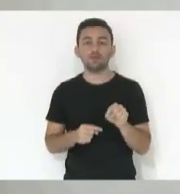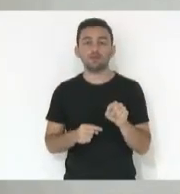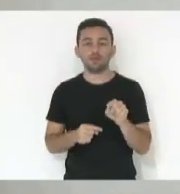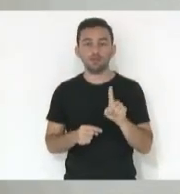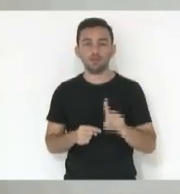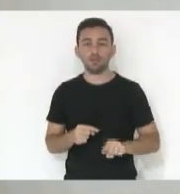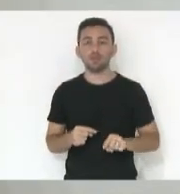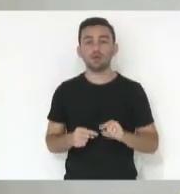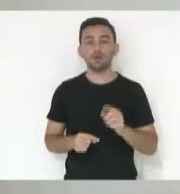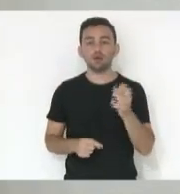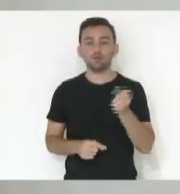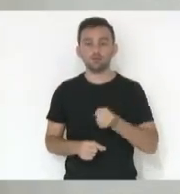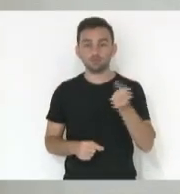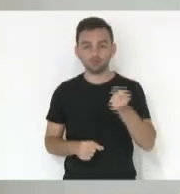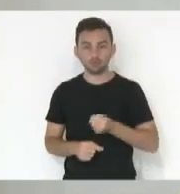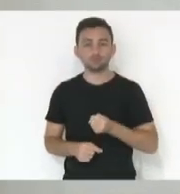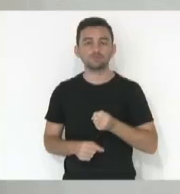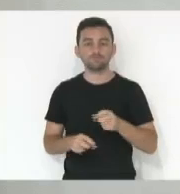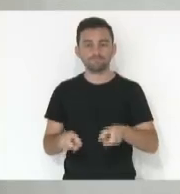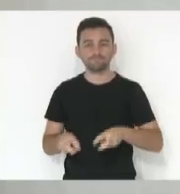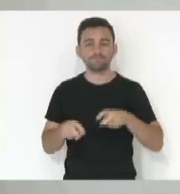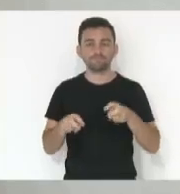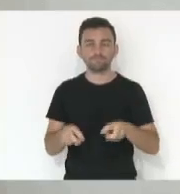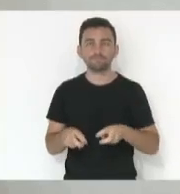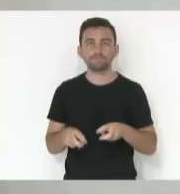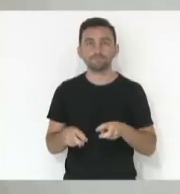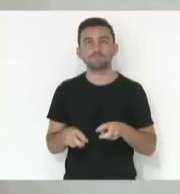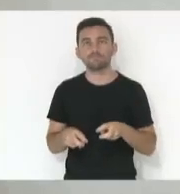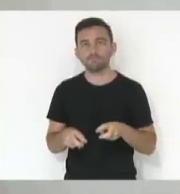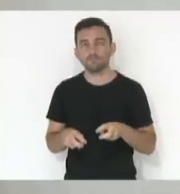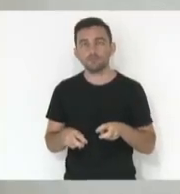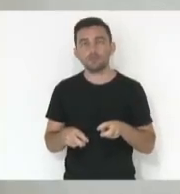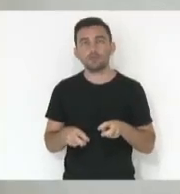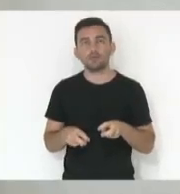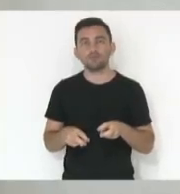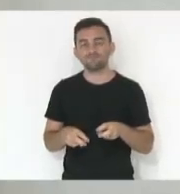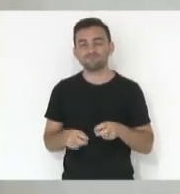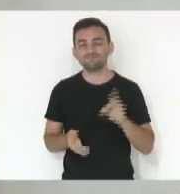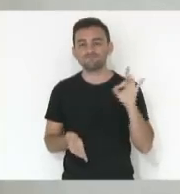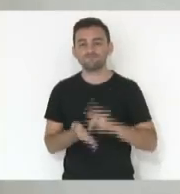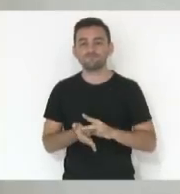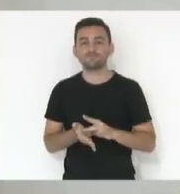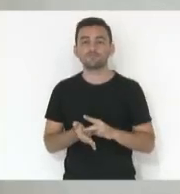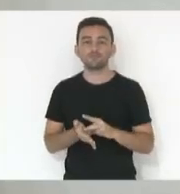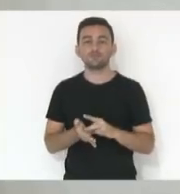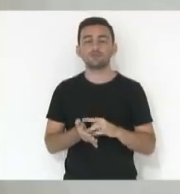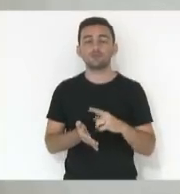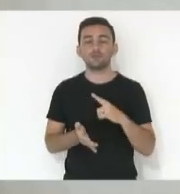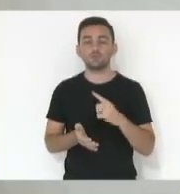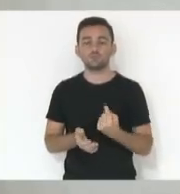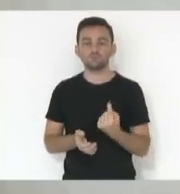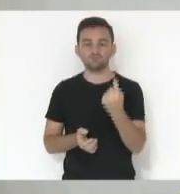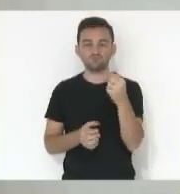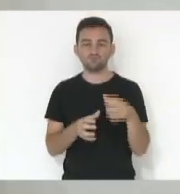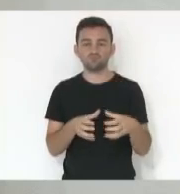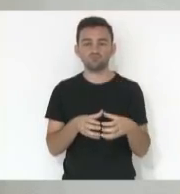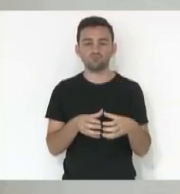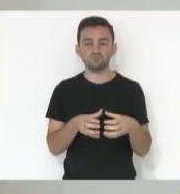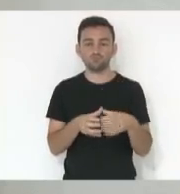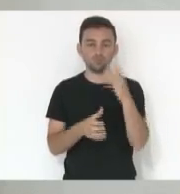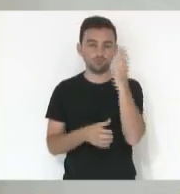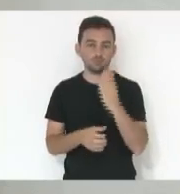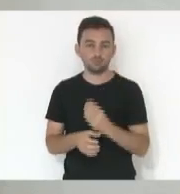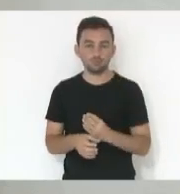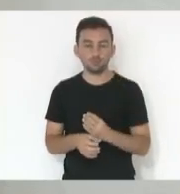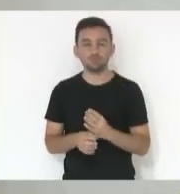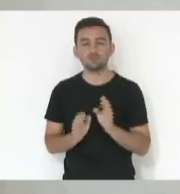da aposentadoria rural. Nós temos realmente a única categoria no Brasil da qual